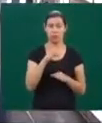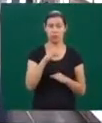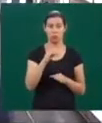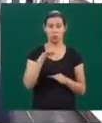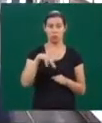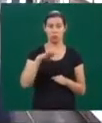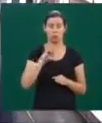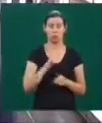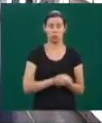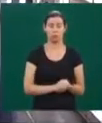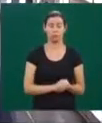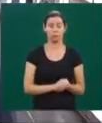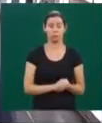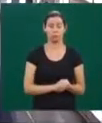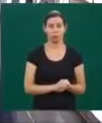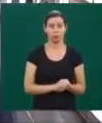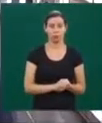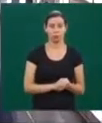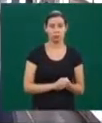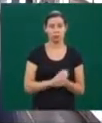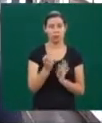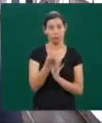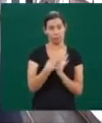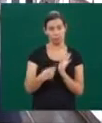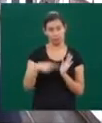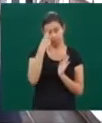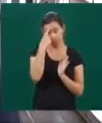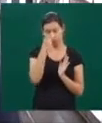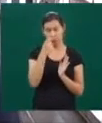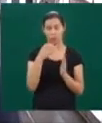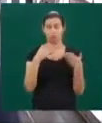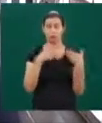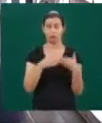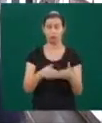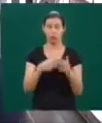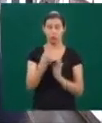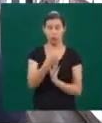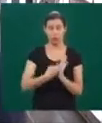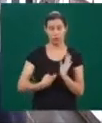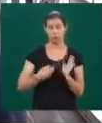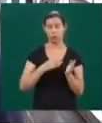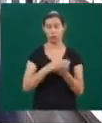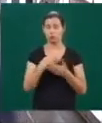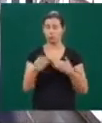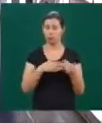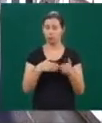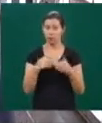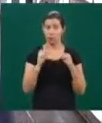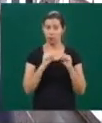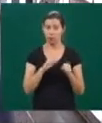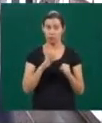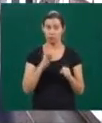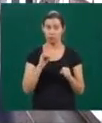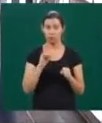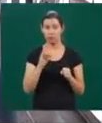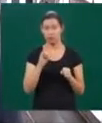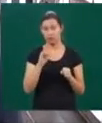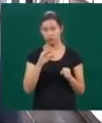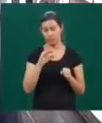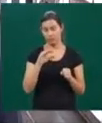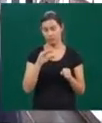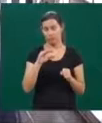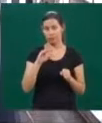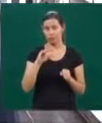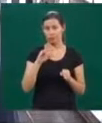foco, hoje em dia, em todo tipo de texto que pode ser ficcional ou não. Mas, de